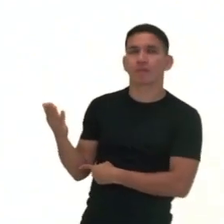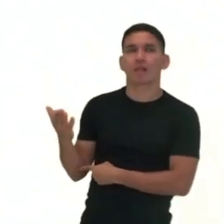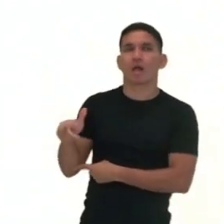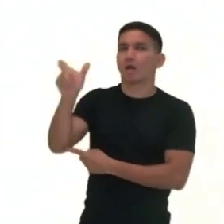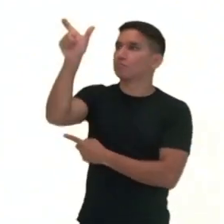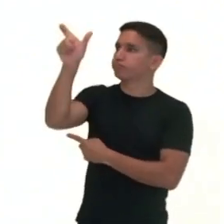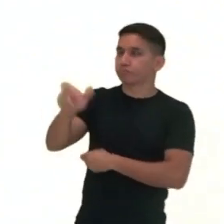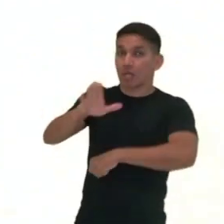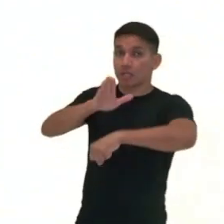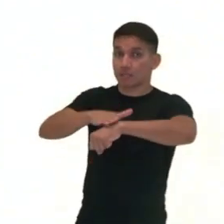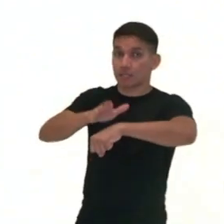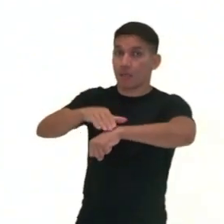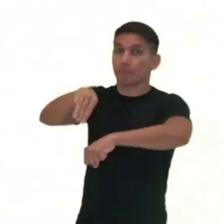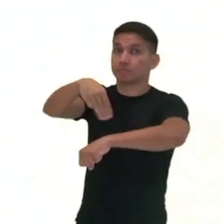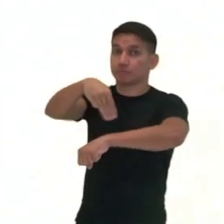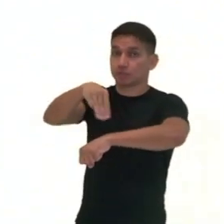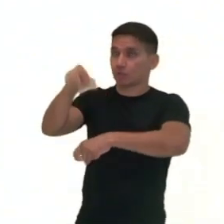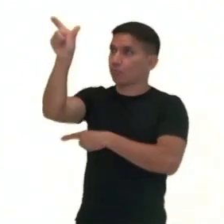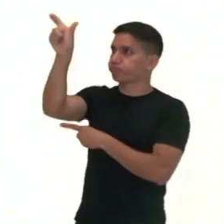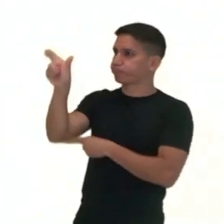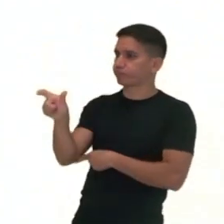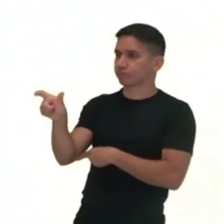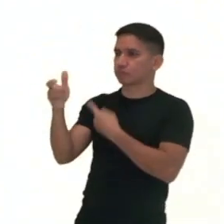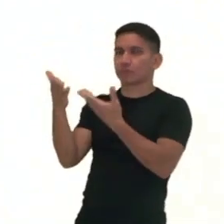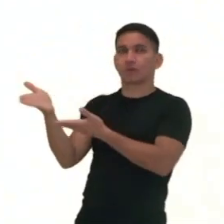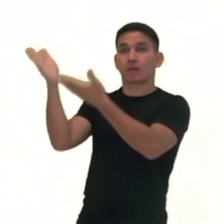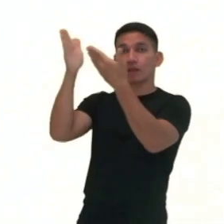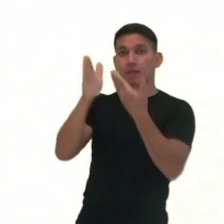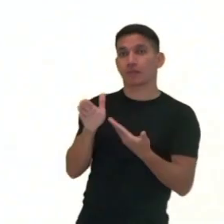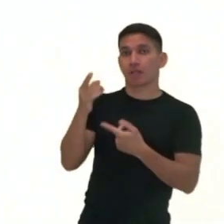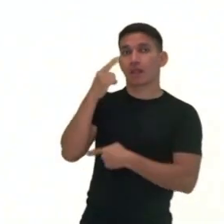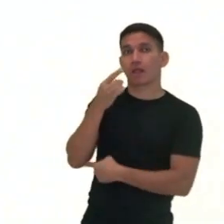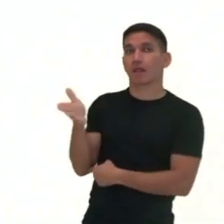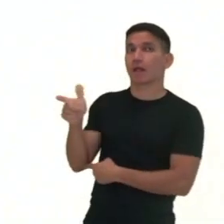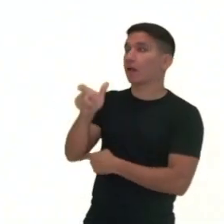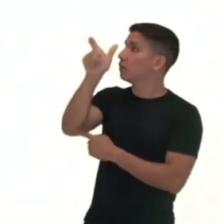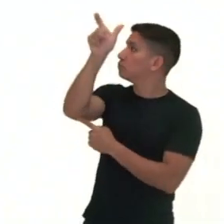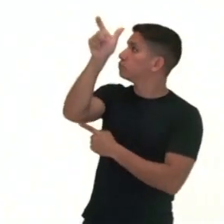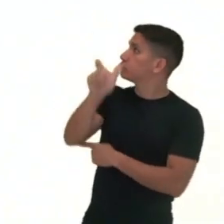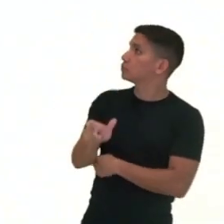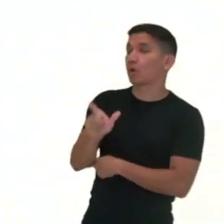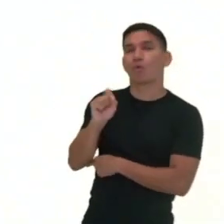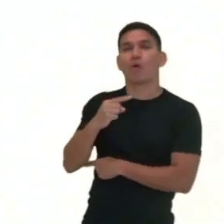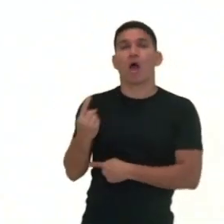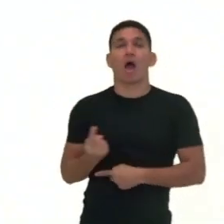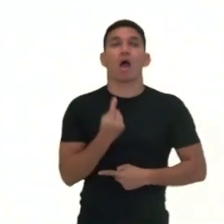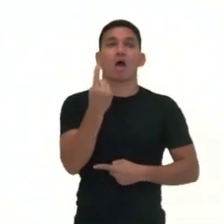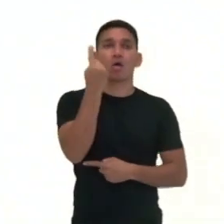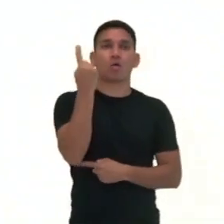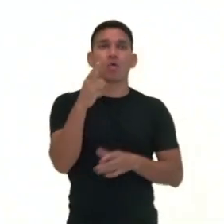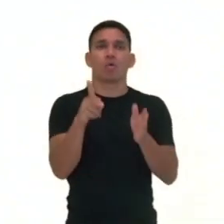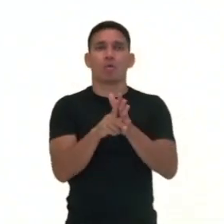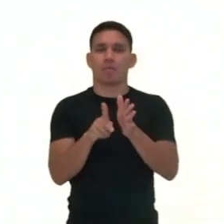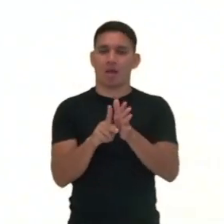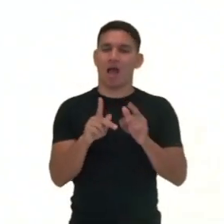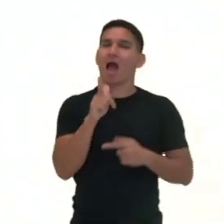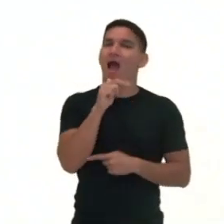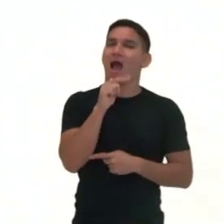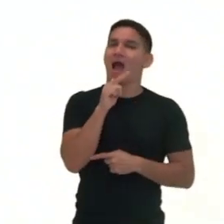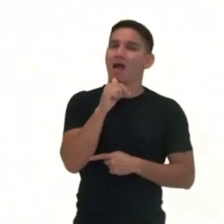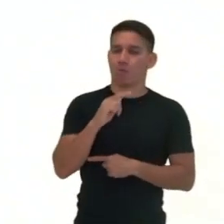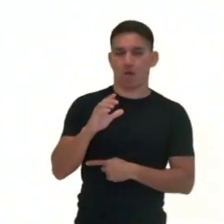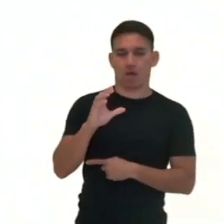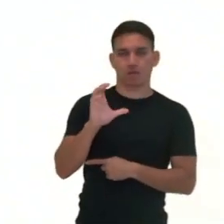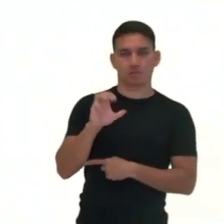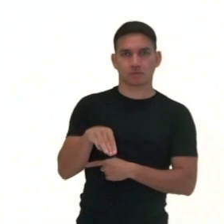tempo em minutos na primeira coluna e na segunda coluna eu tenho a altura de água em